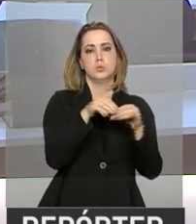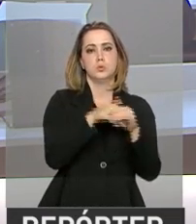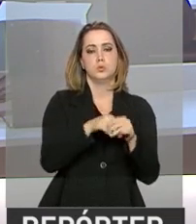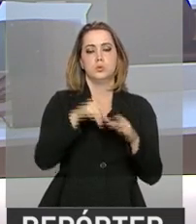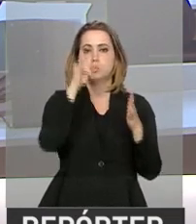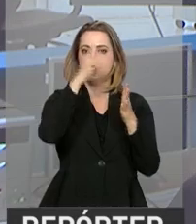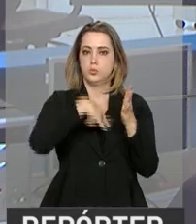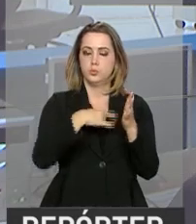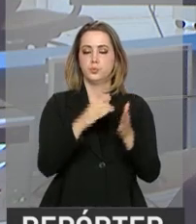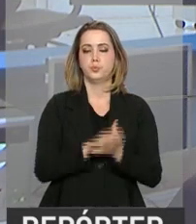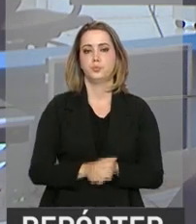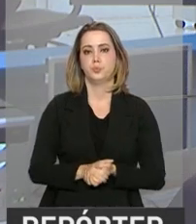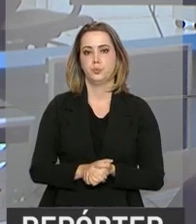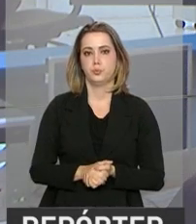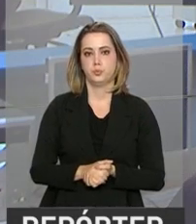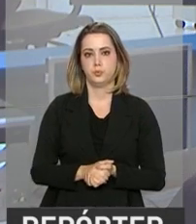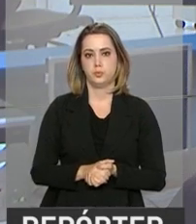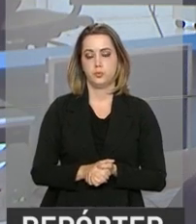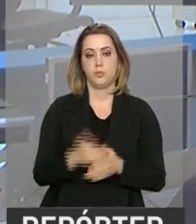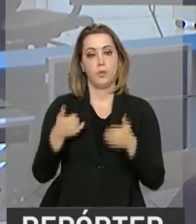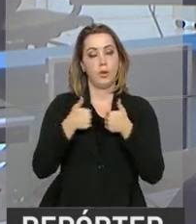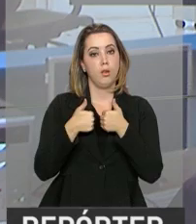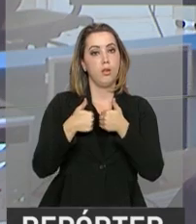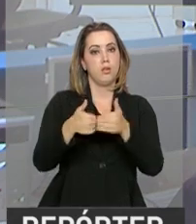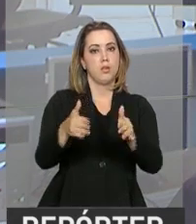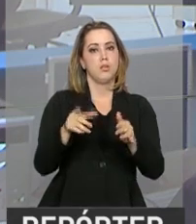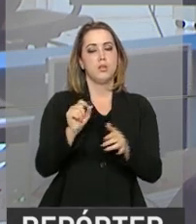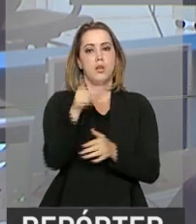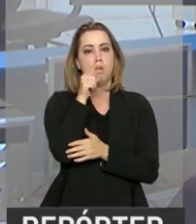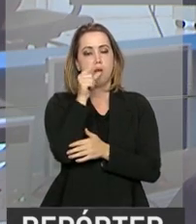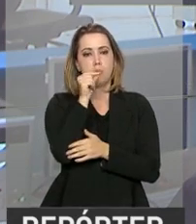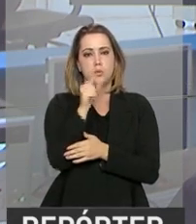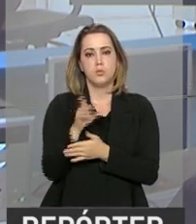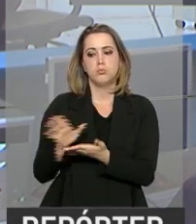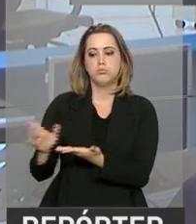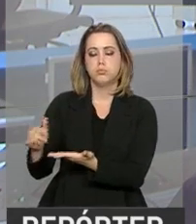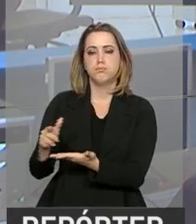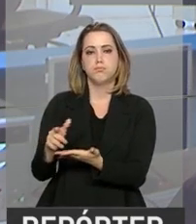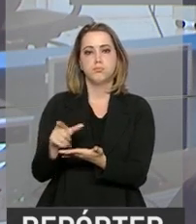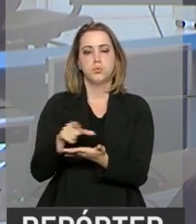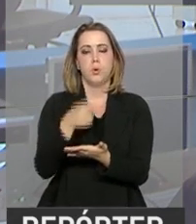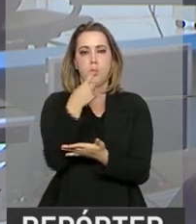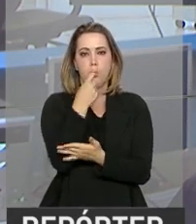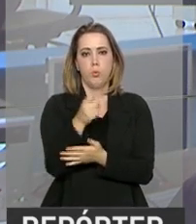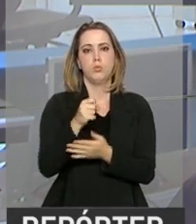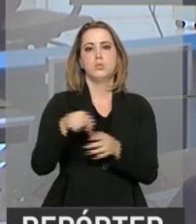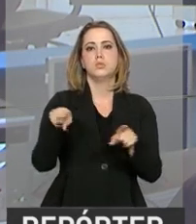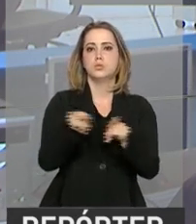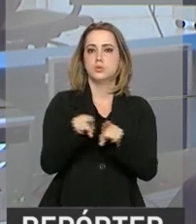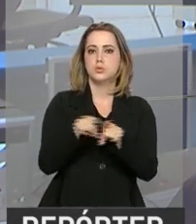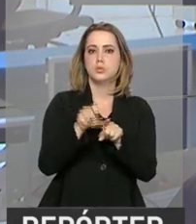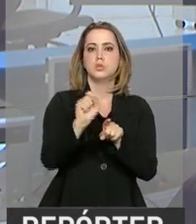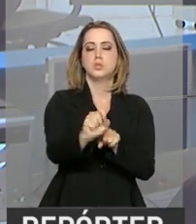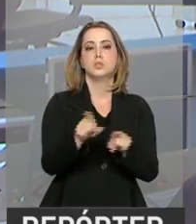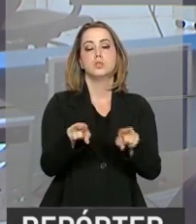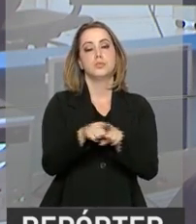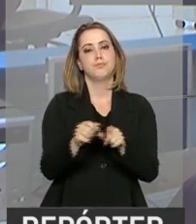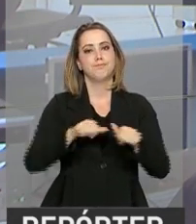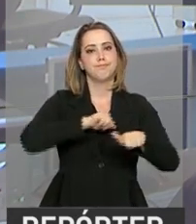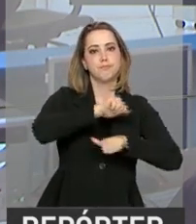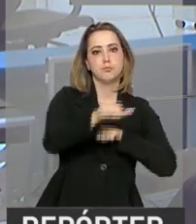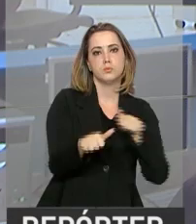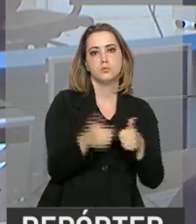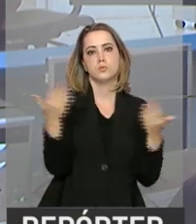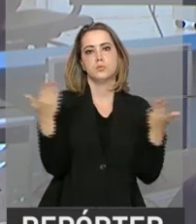foto ampliar o abastecimento de água ea coleta de esgoto e reverter um cenário que não é nada animador no